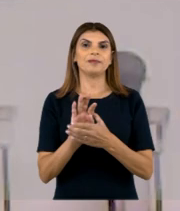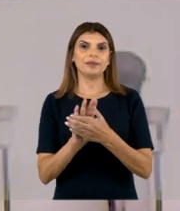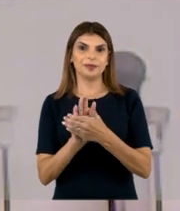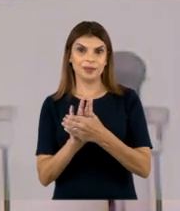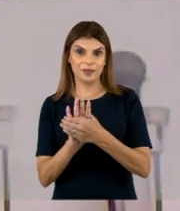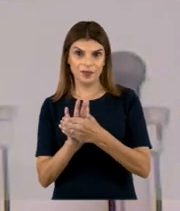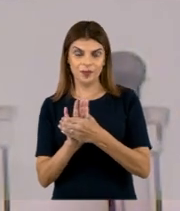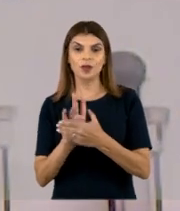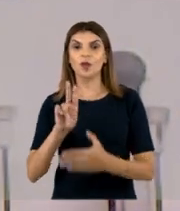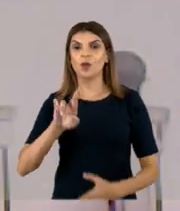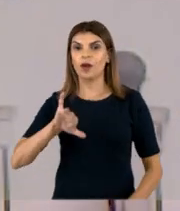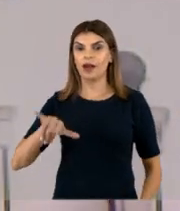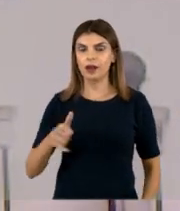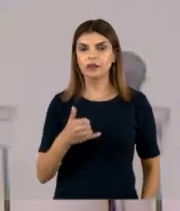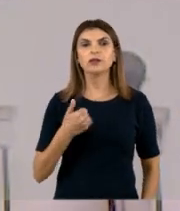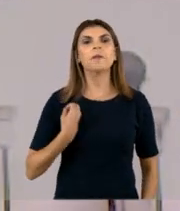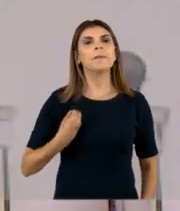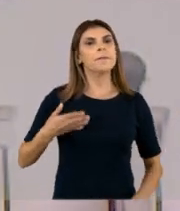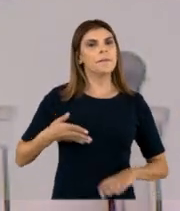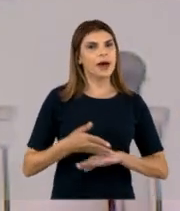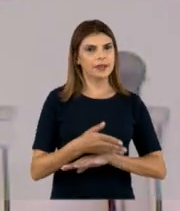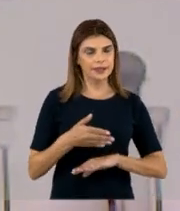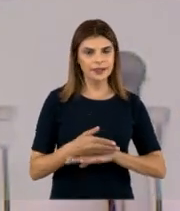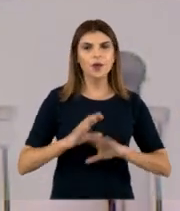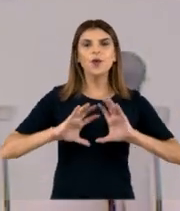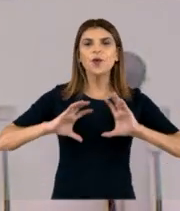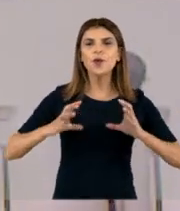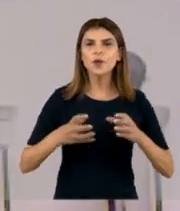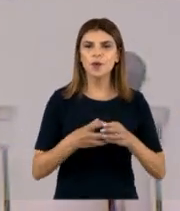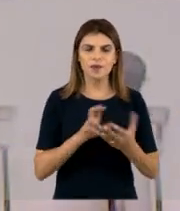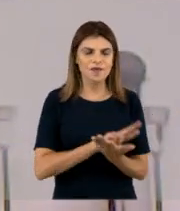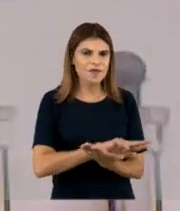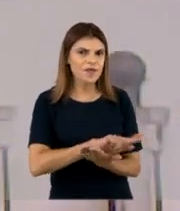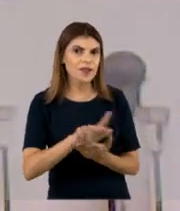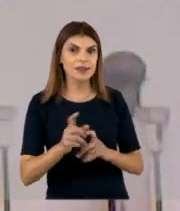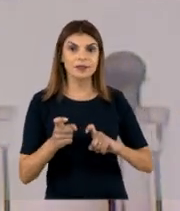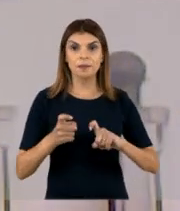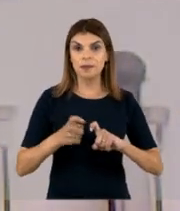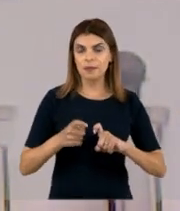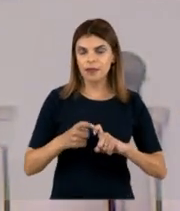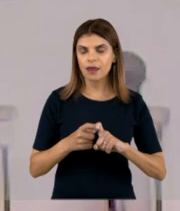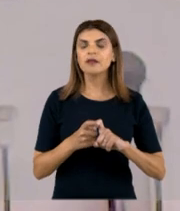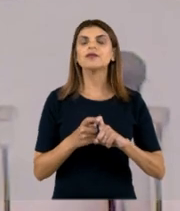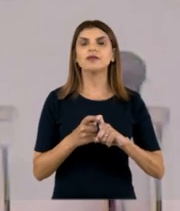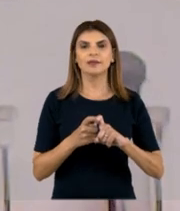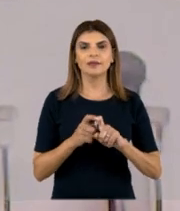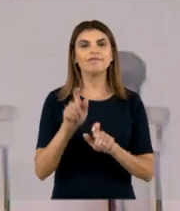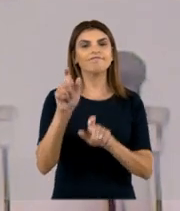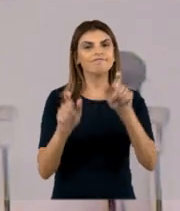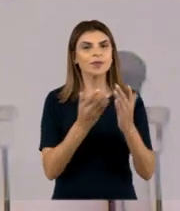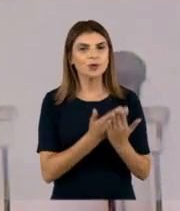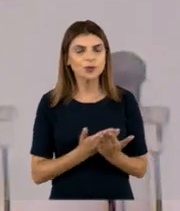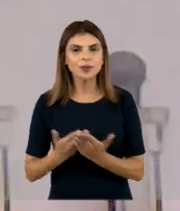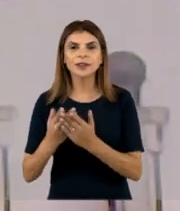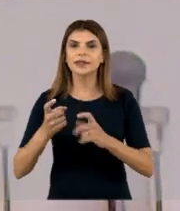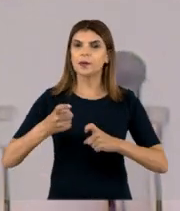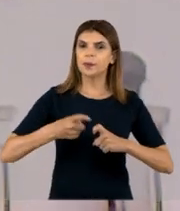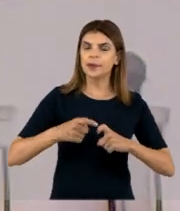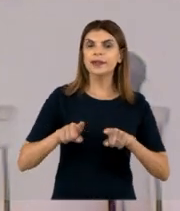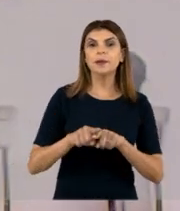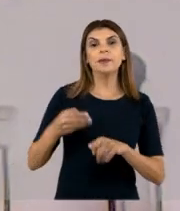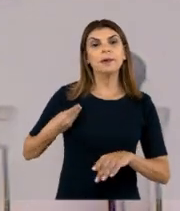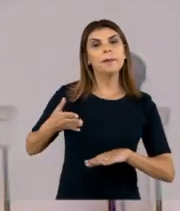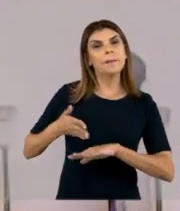de Janeiro. Participo do Negrex, um coletivo de médicos, médicas e estudantes de medicina negros, e